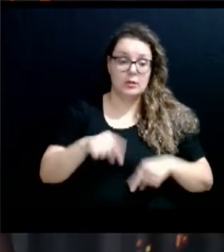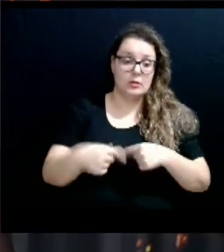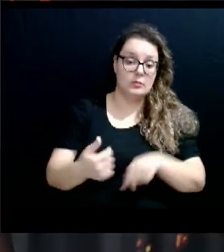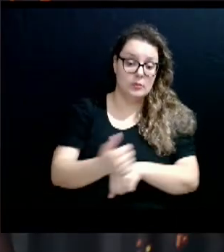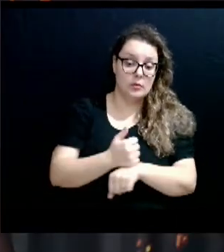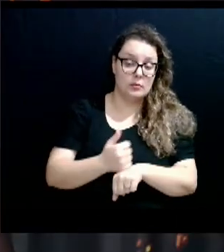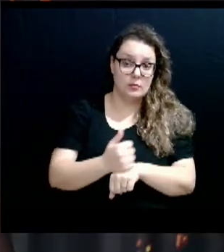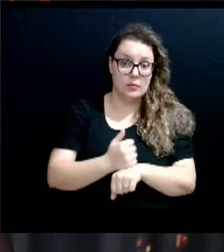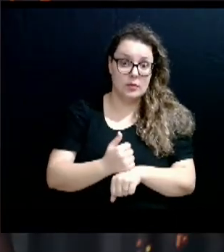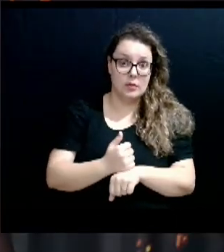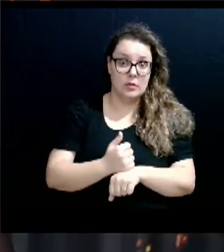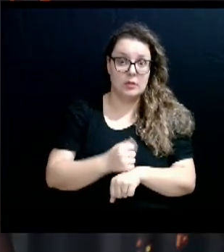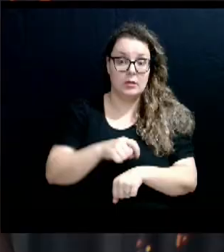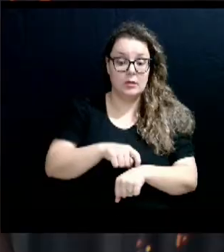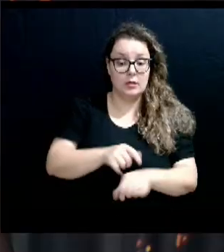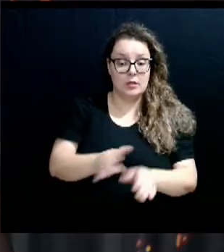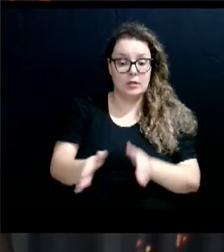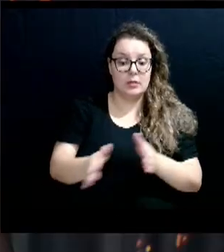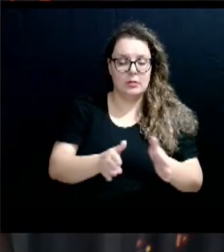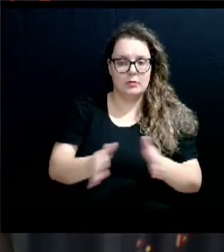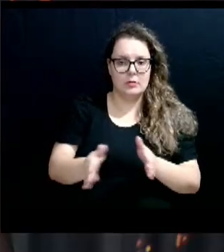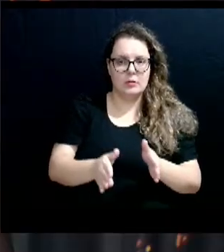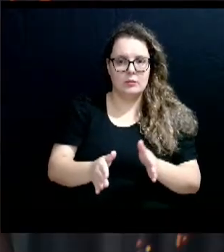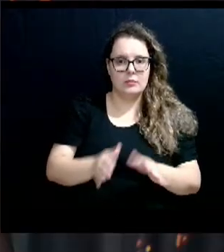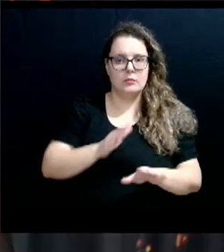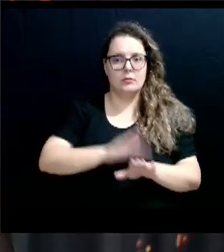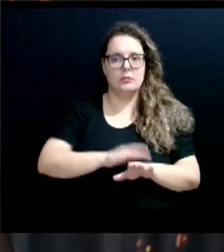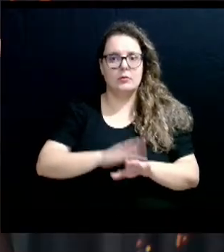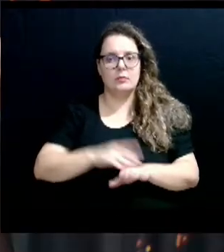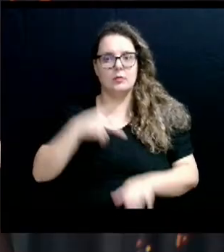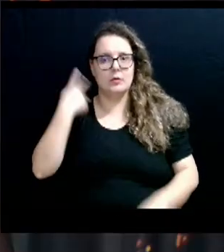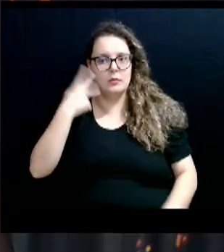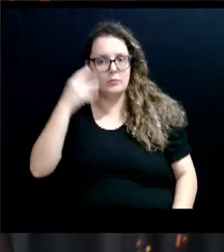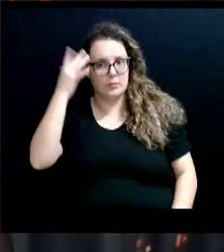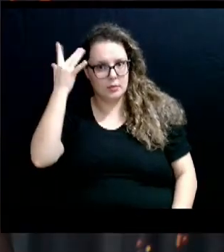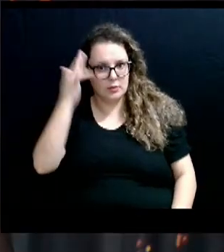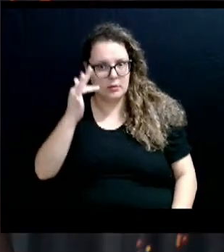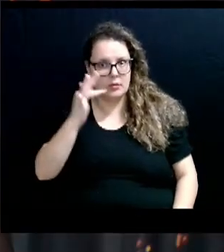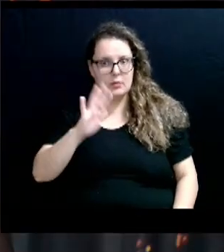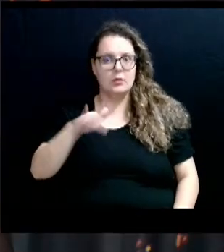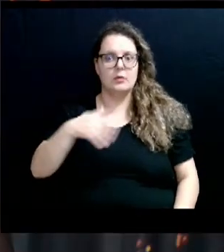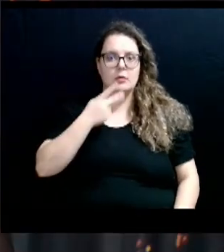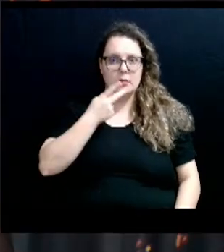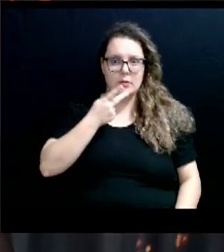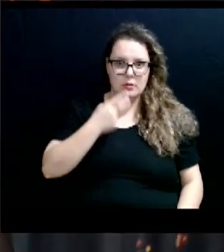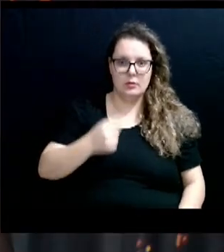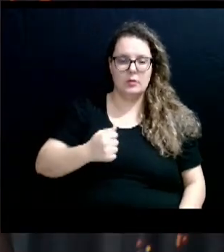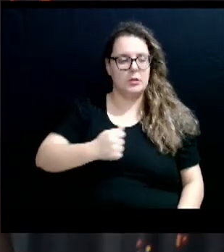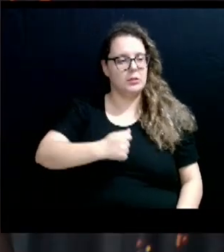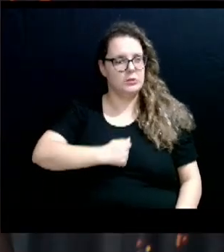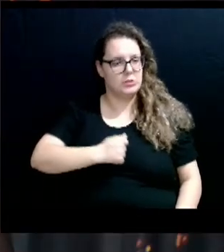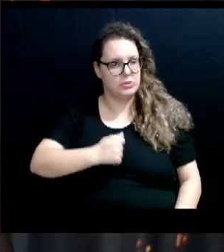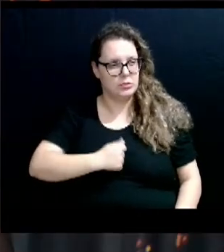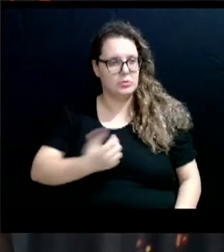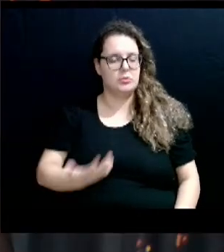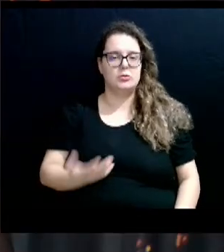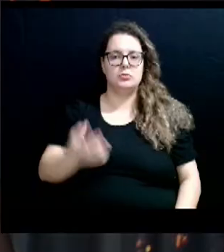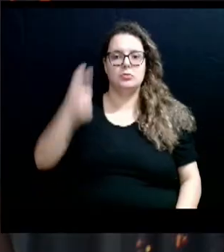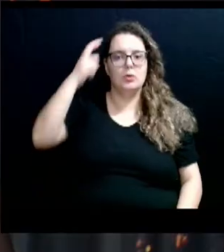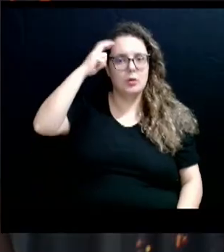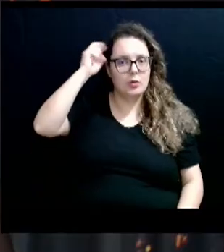nesse momento passa a ser uma ação mais política e filosófica, porque quando a gente vai falar de antropologia, de cultura, Sim. a gente vai falar de modo de